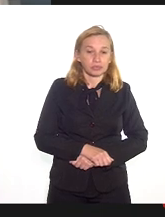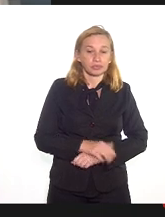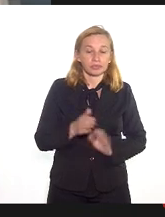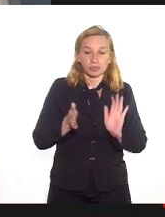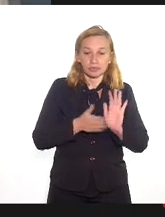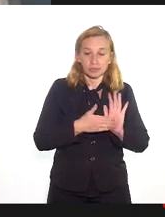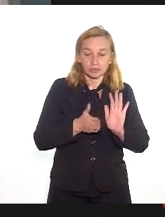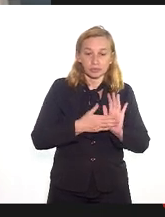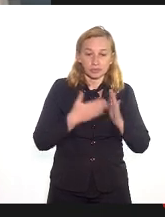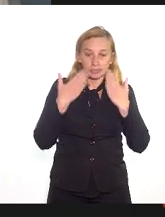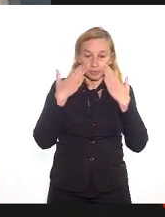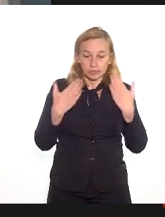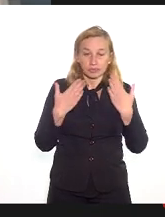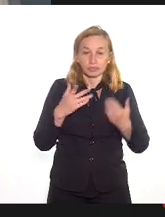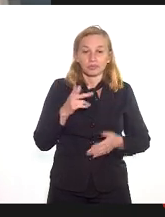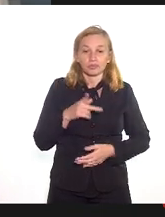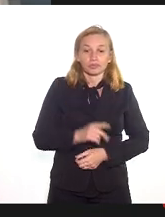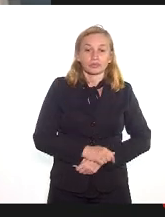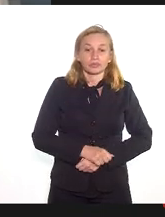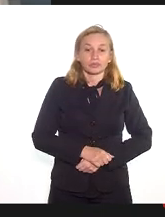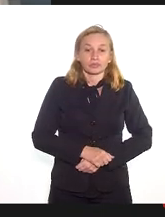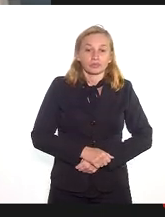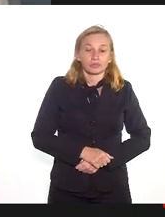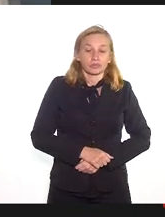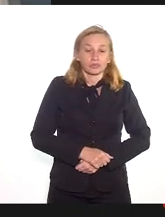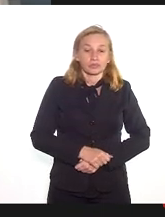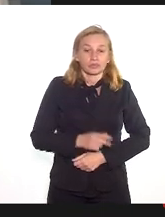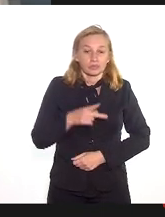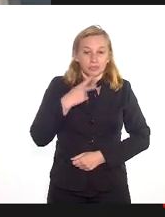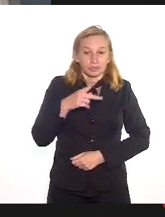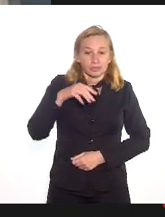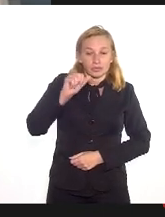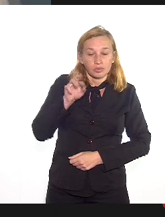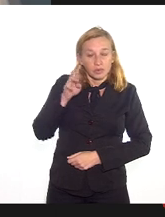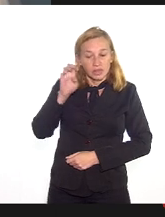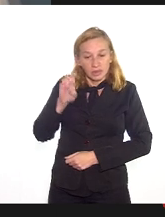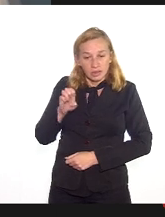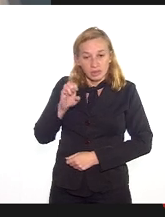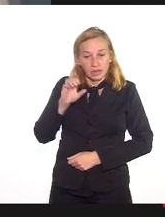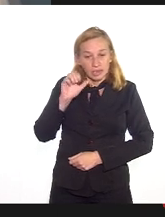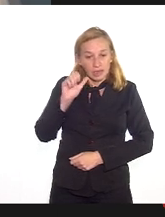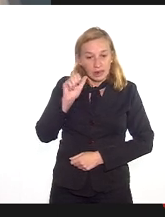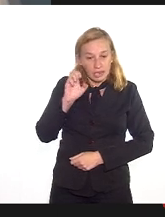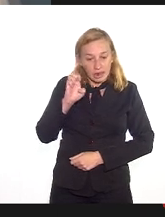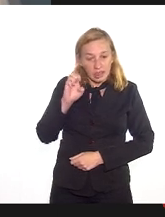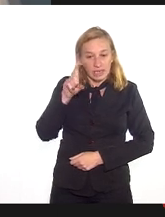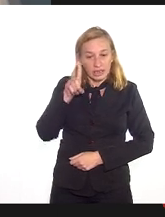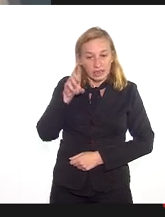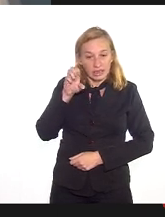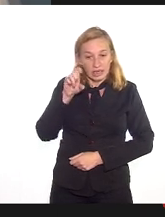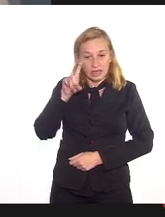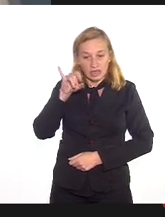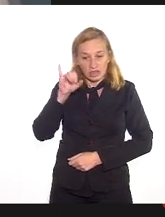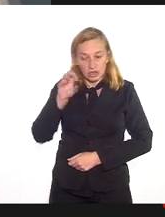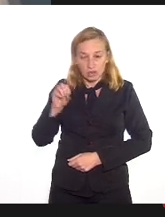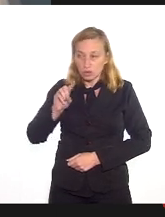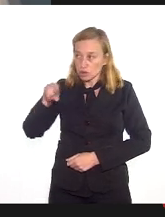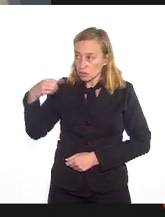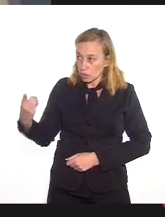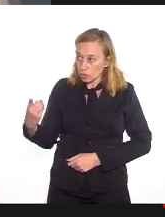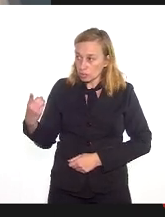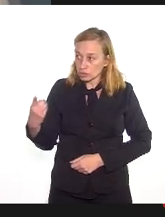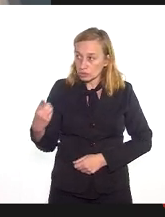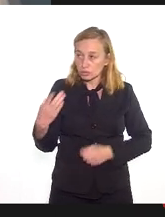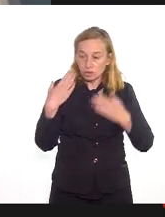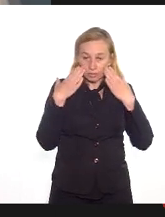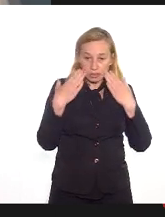proposta apresentada, eu passo agora a palavra para o almirante Edésio e todos os almirantes que compõem a mesa de